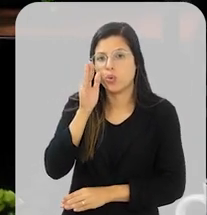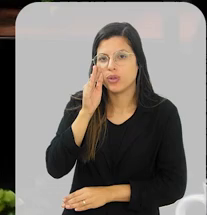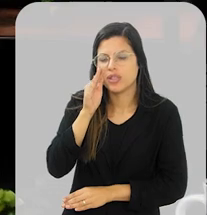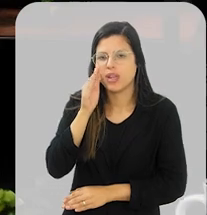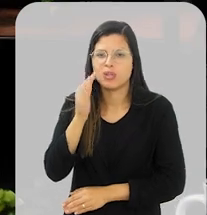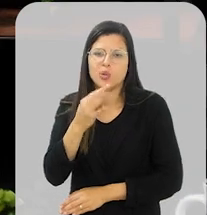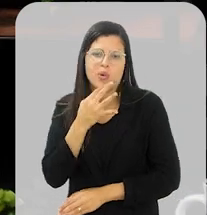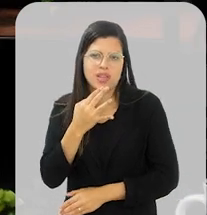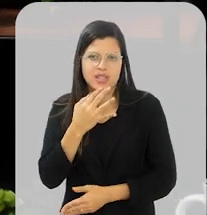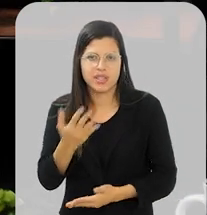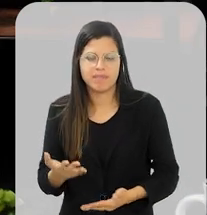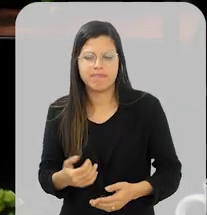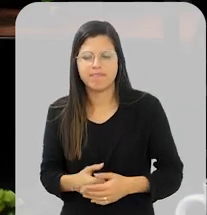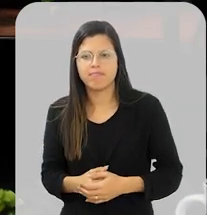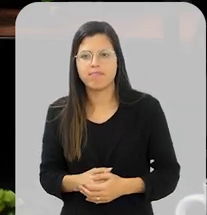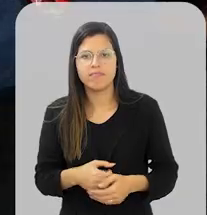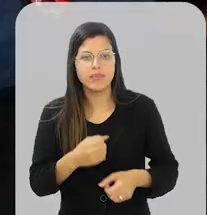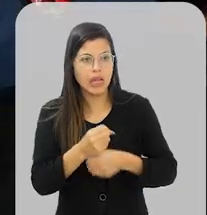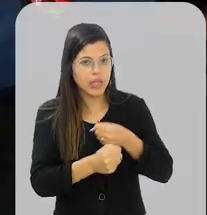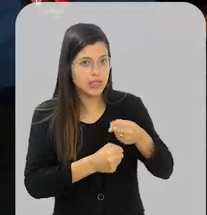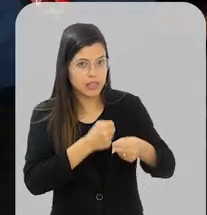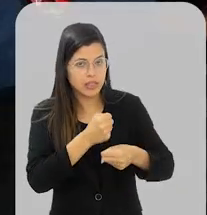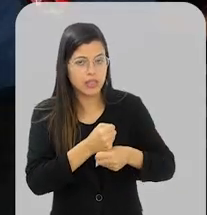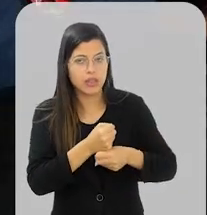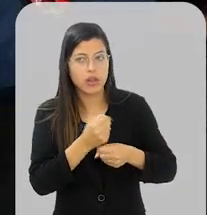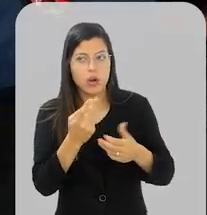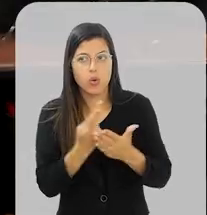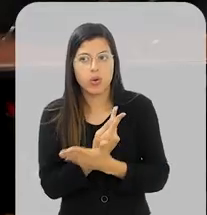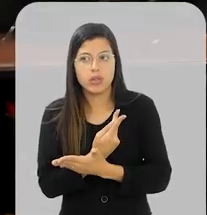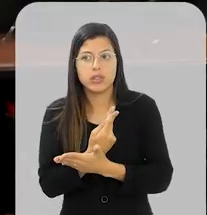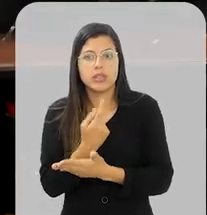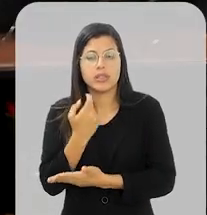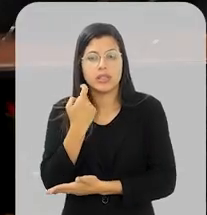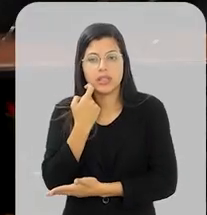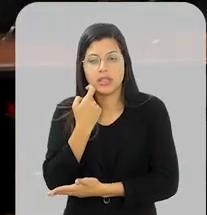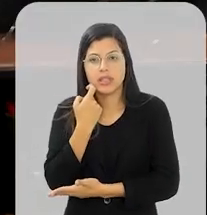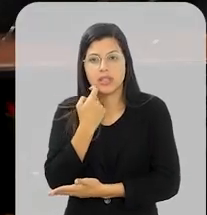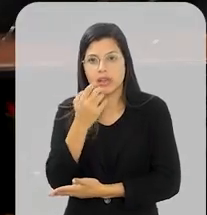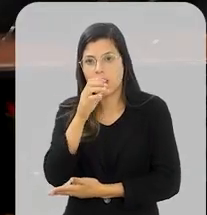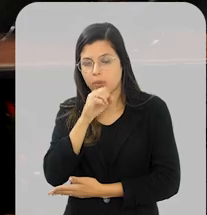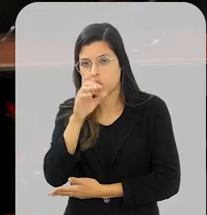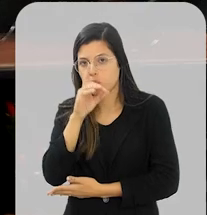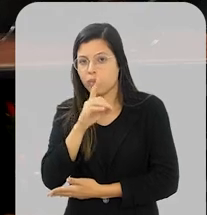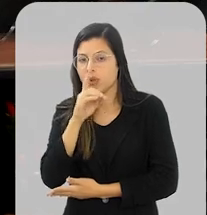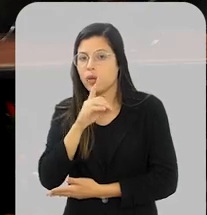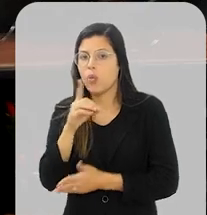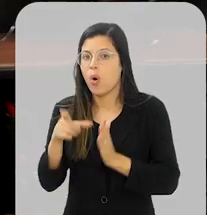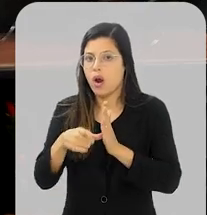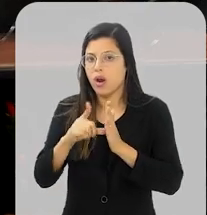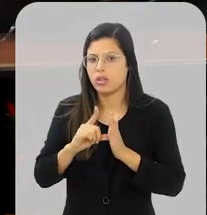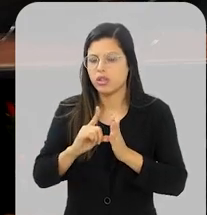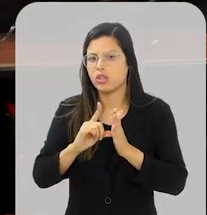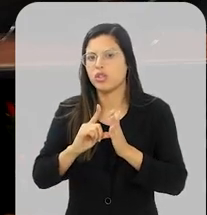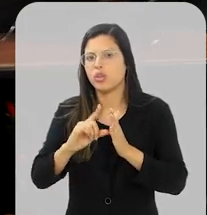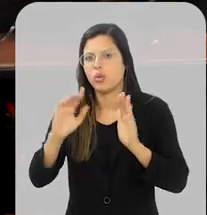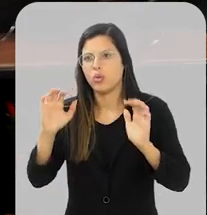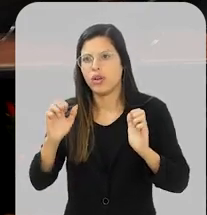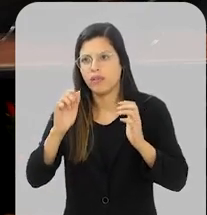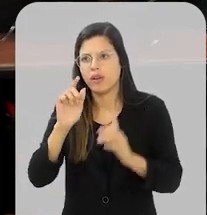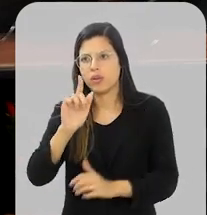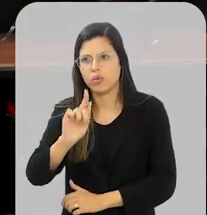tem curiosidade de saber. Esse ano, Cida, a Expo Religião vai acontecer no final de semana que antecede o G20.